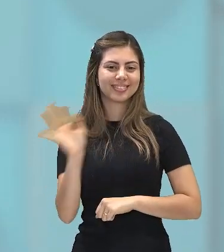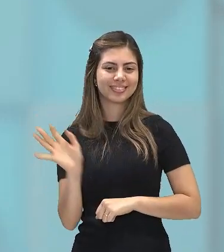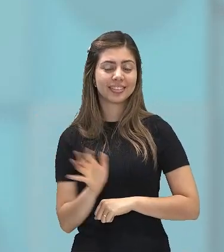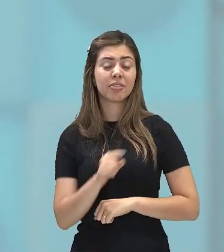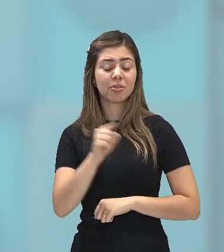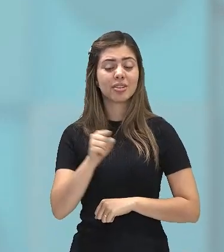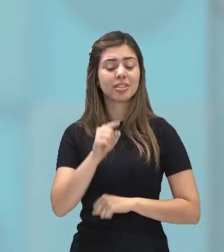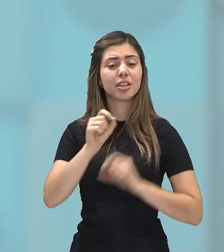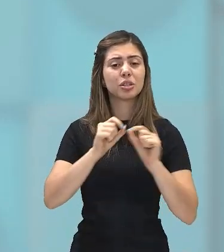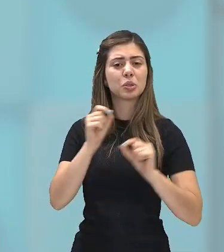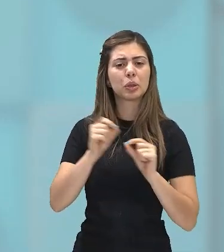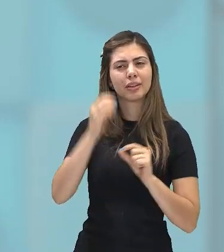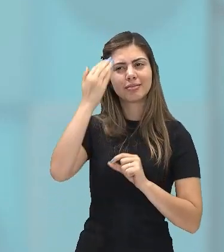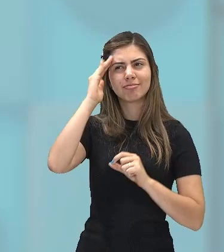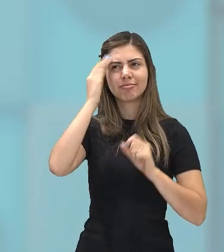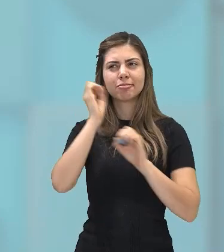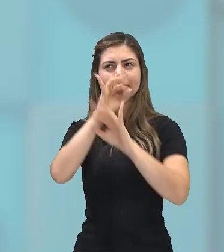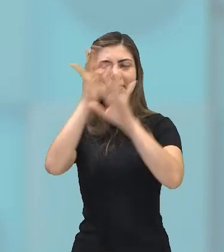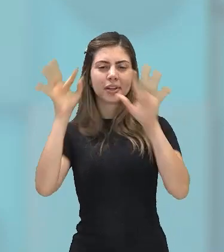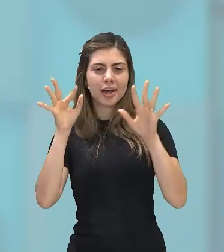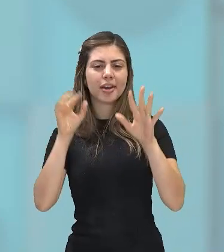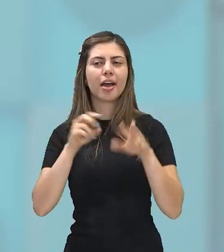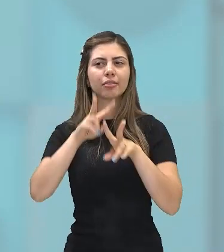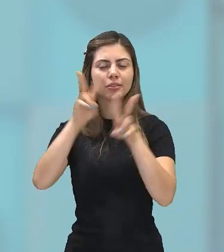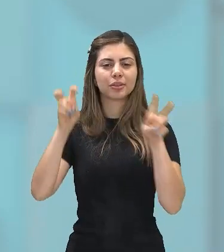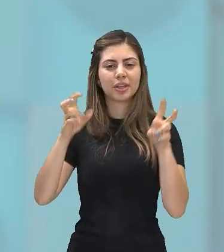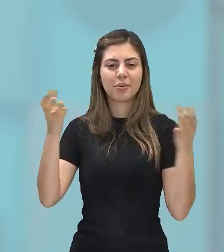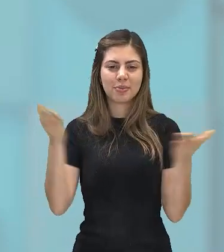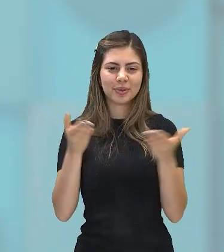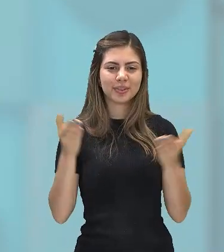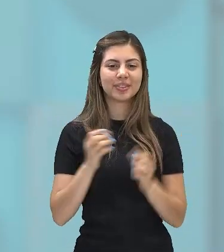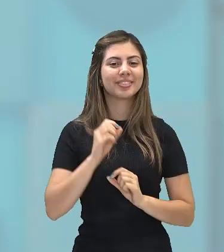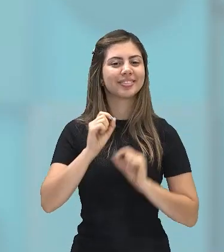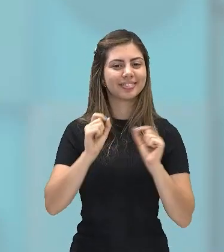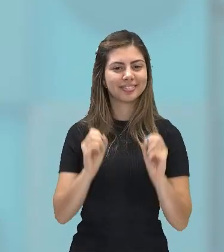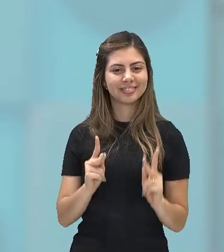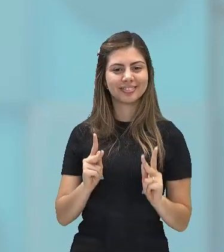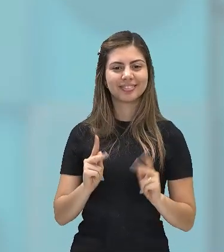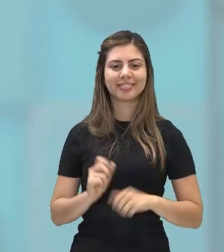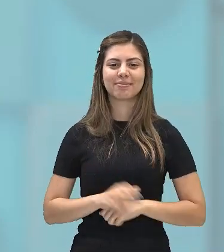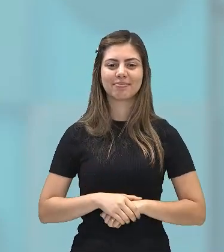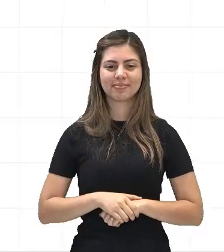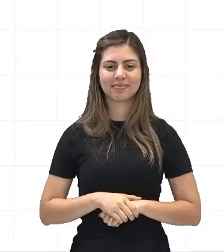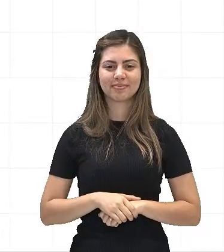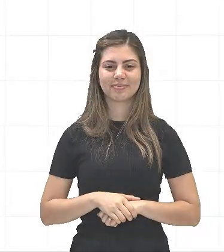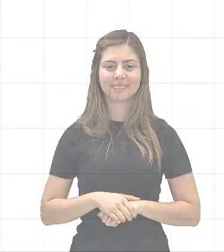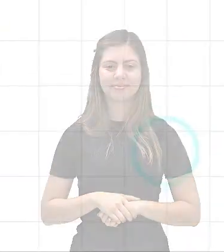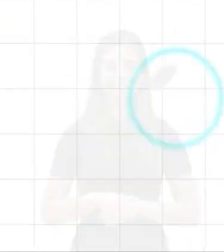tenha um entendimento muito interessante sobre o que é esta parte da oração.